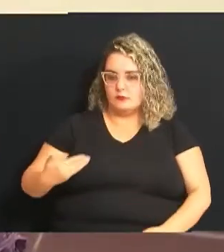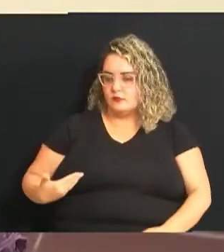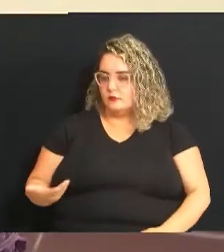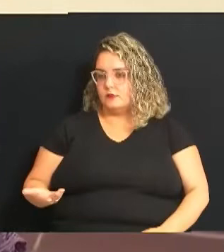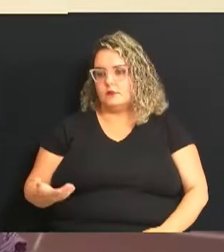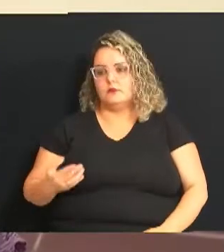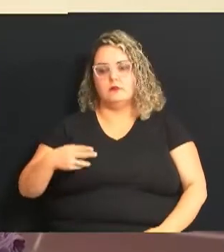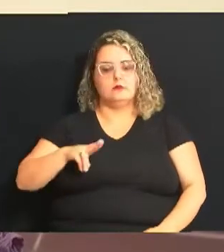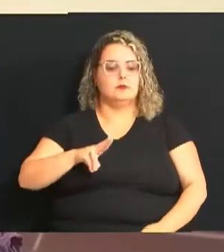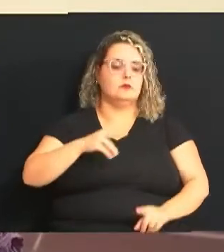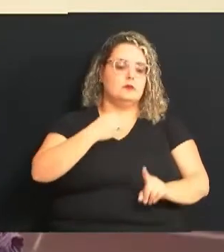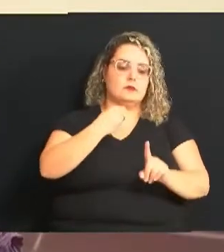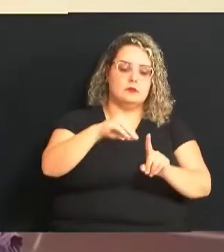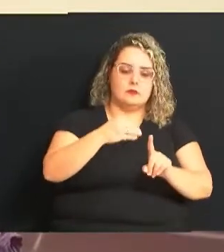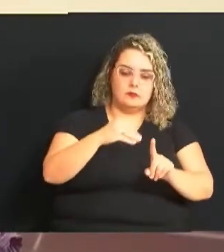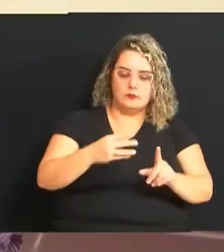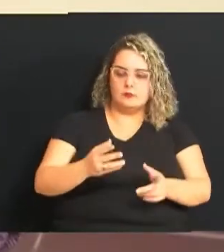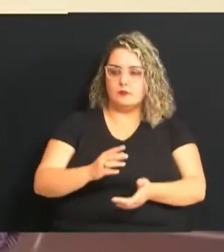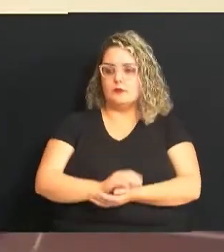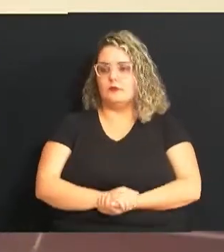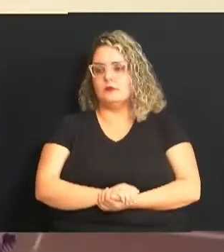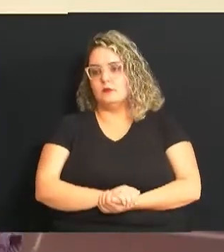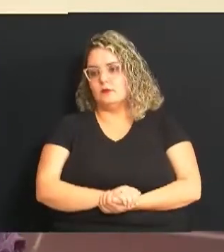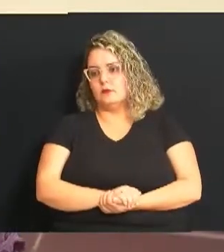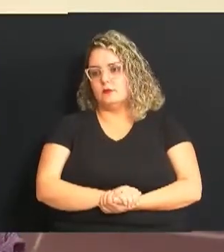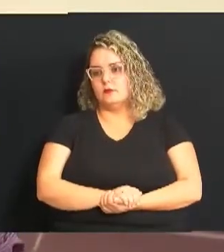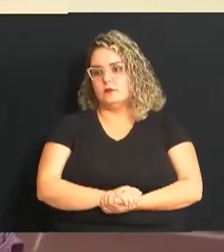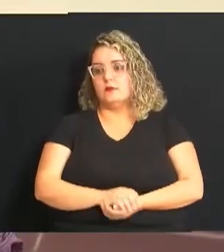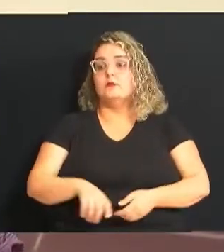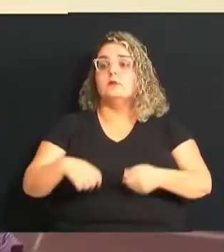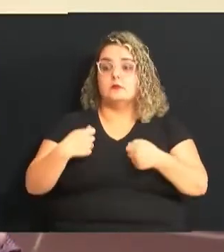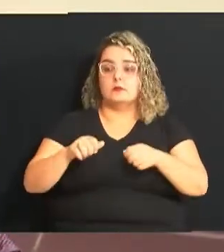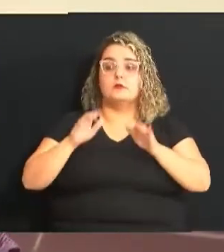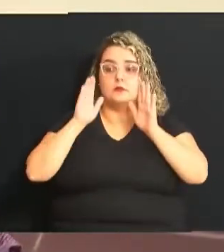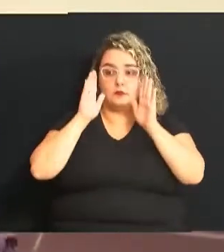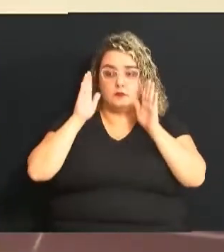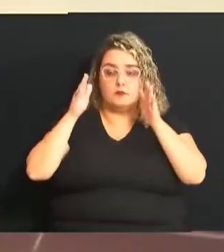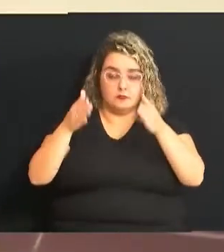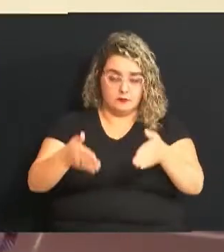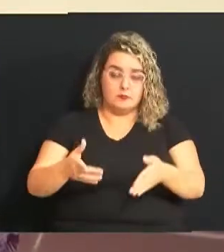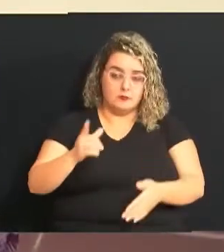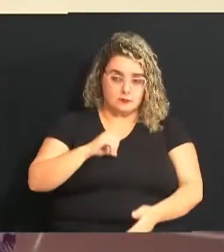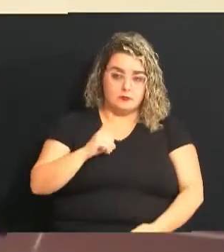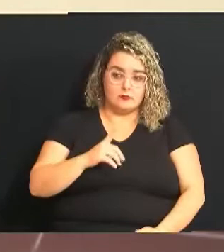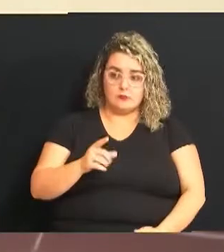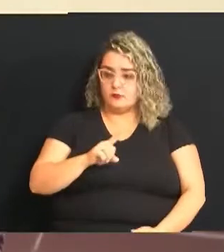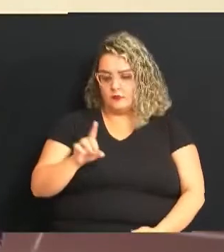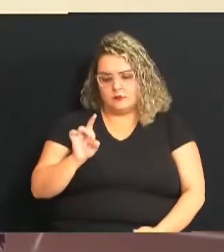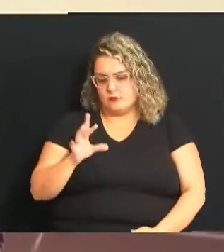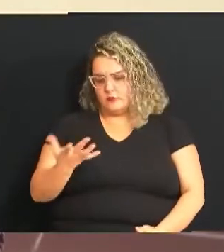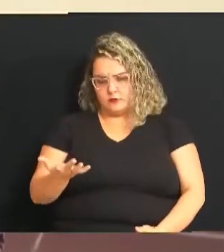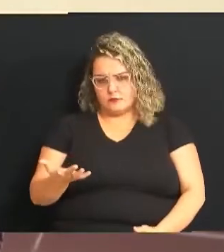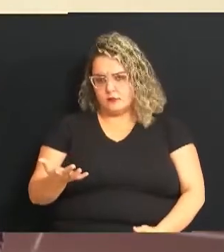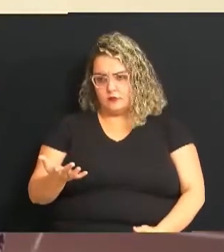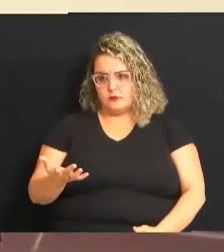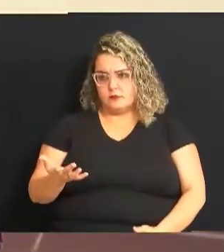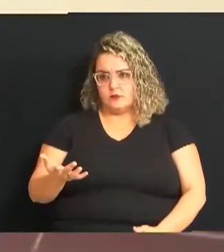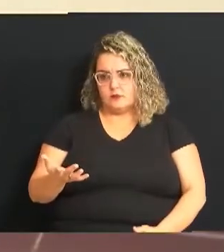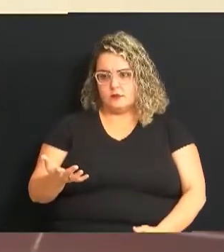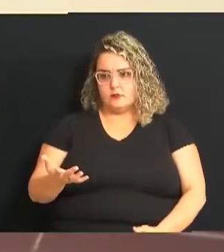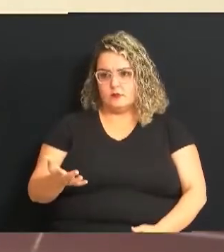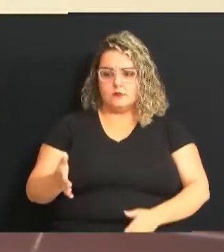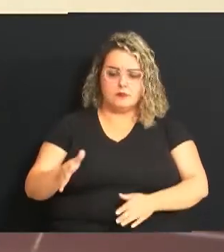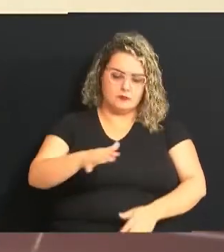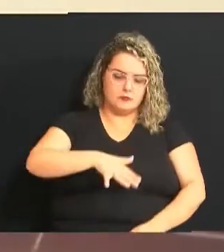de vulnerabilidades, porque é preciso ter um foco, né? Mas não só para essa parte